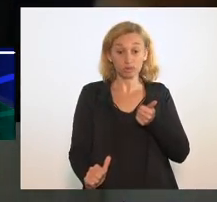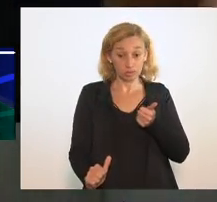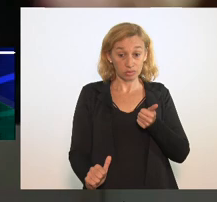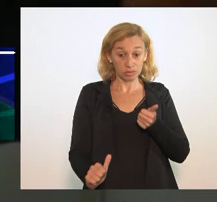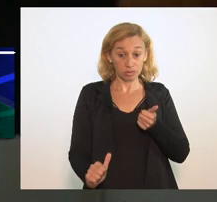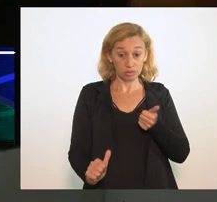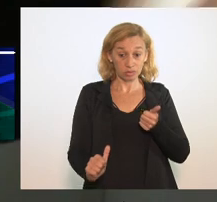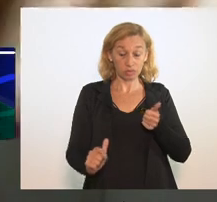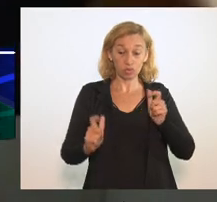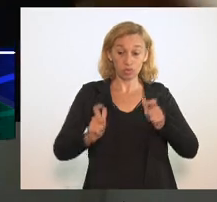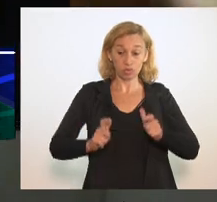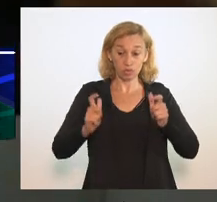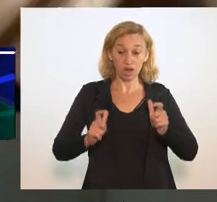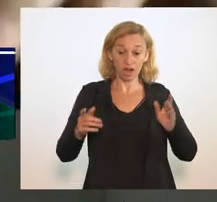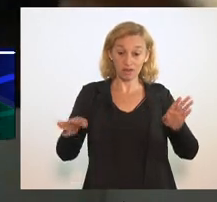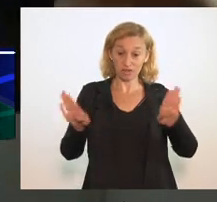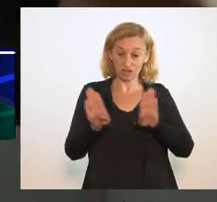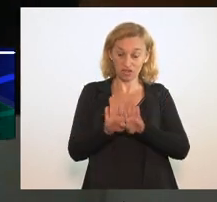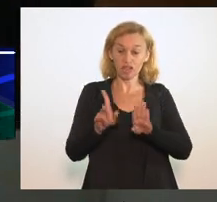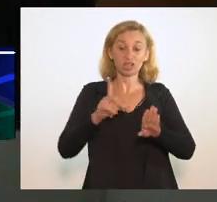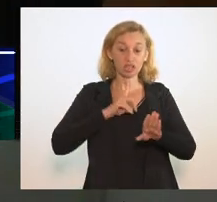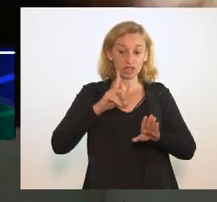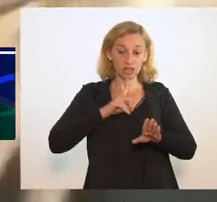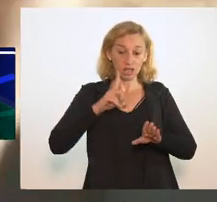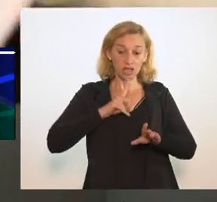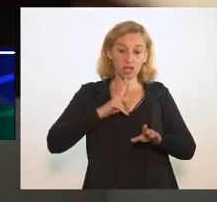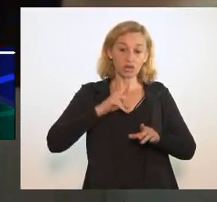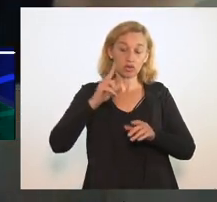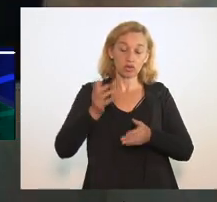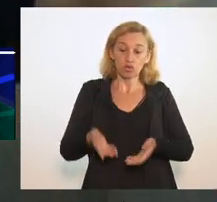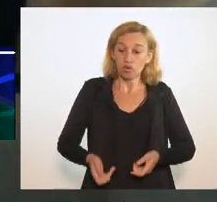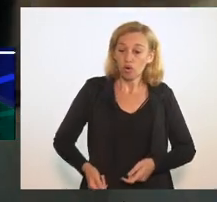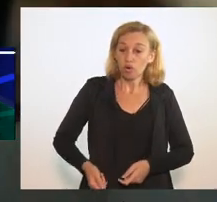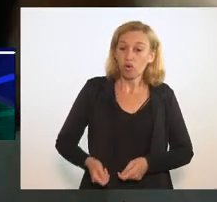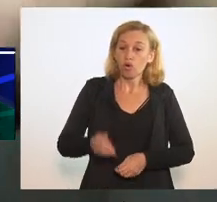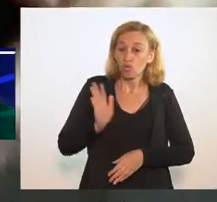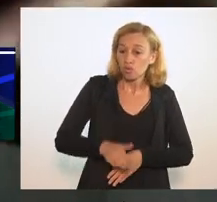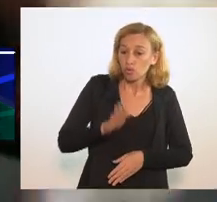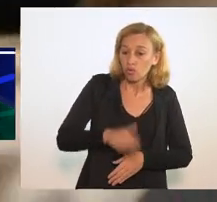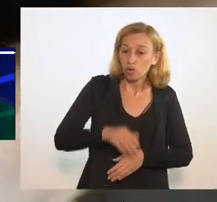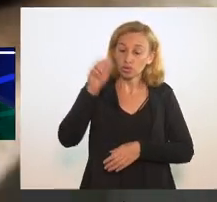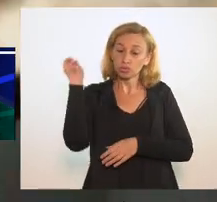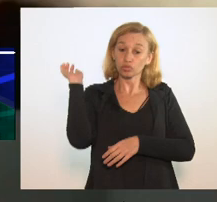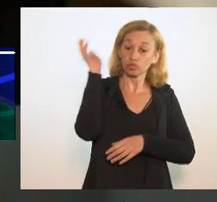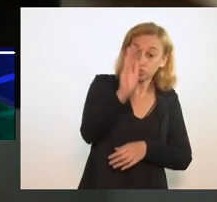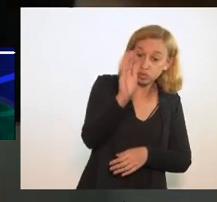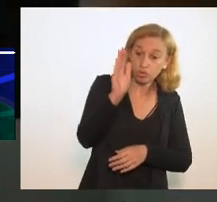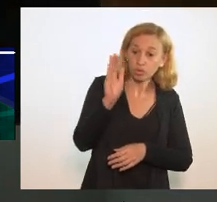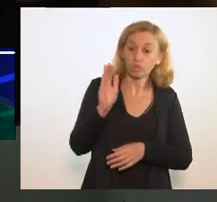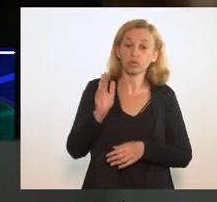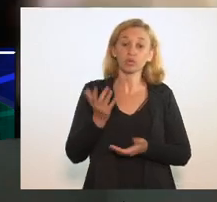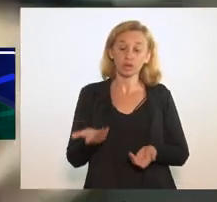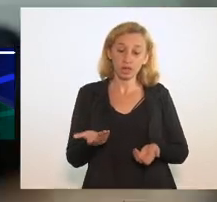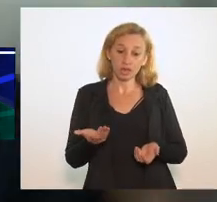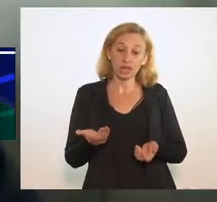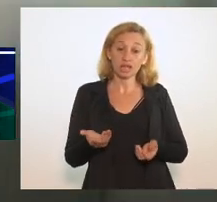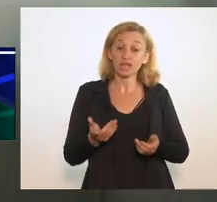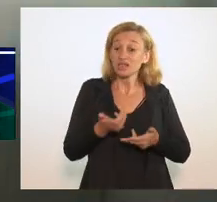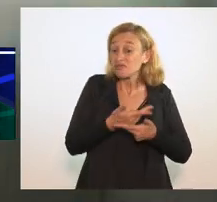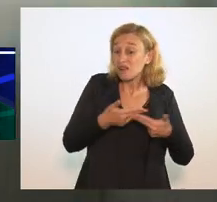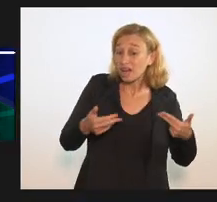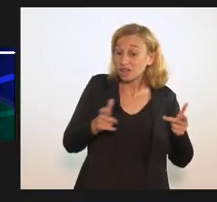acústica fechada, que tem vôlei e basquete, tem o parque aquático. O complexo do